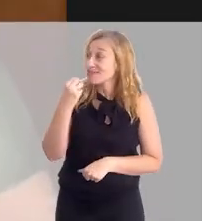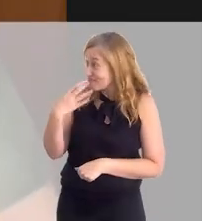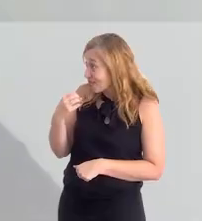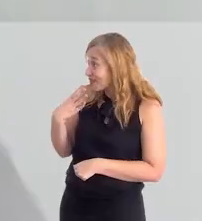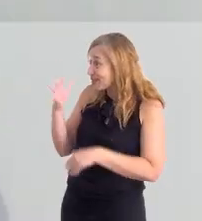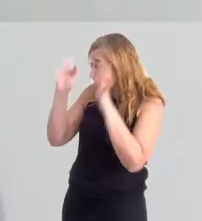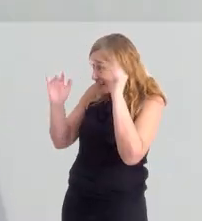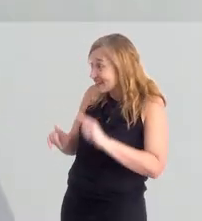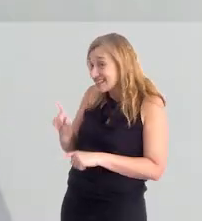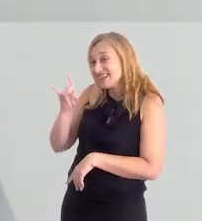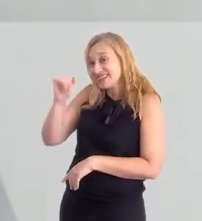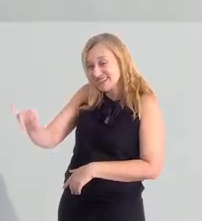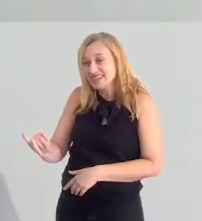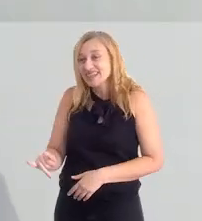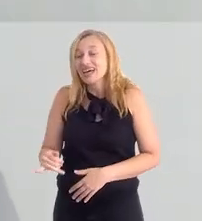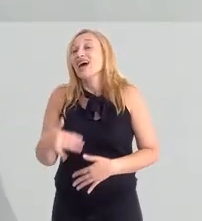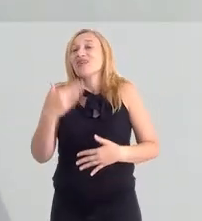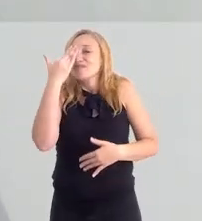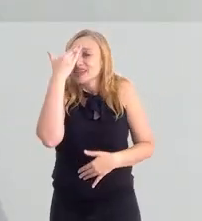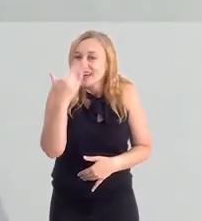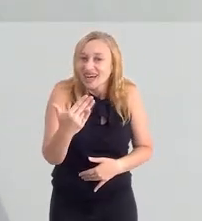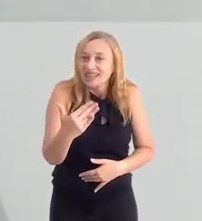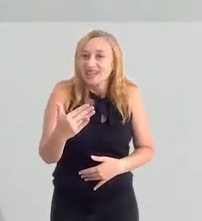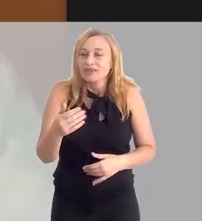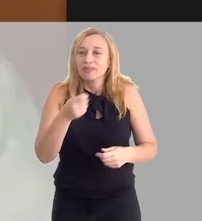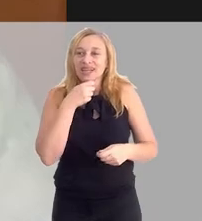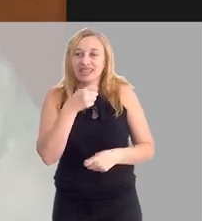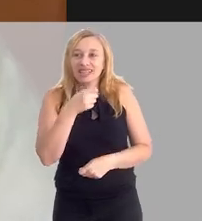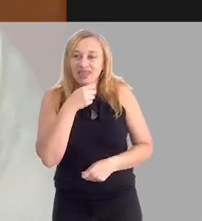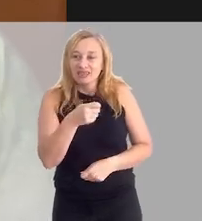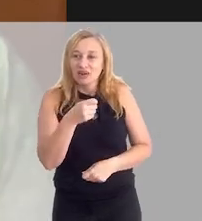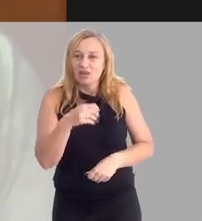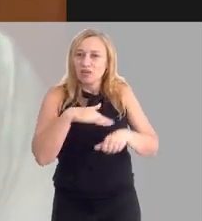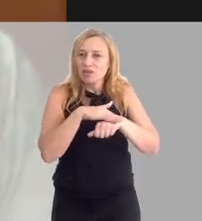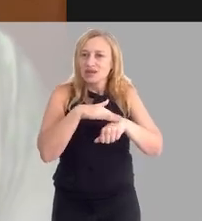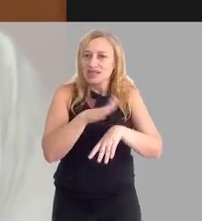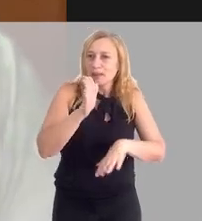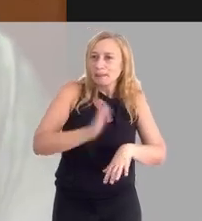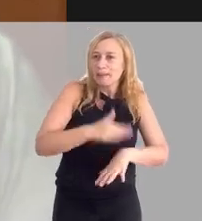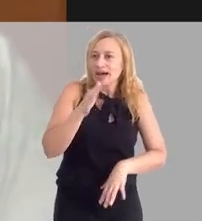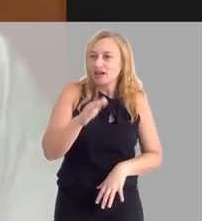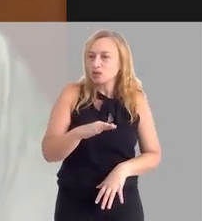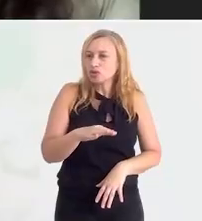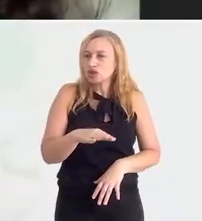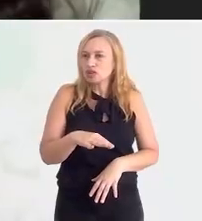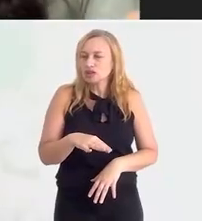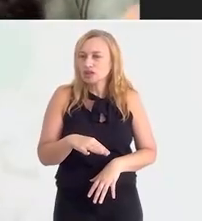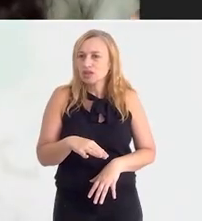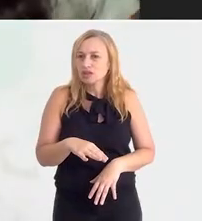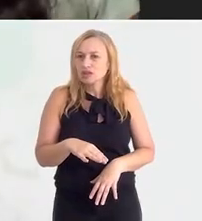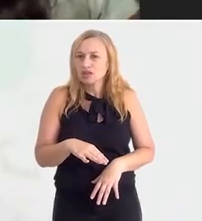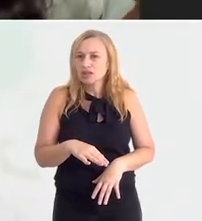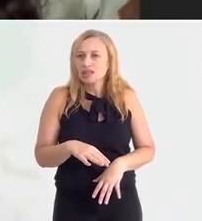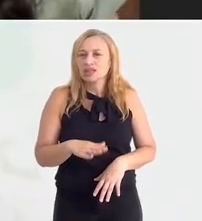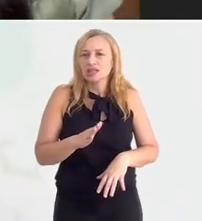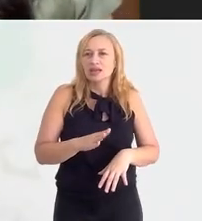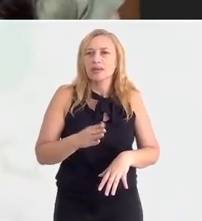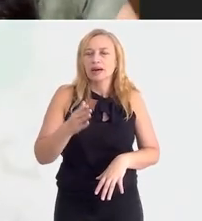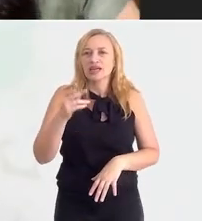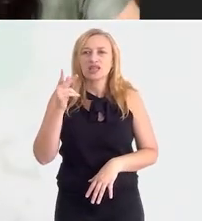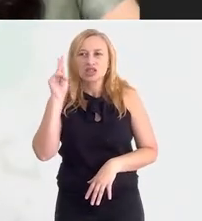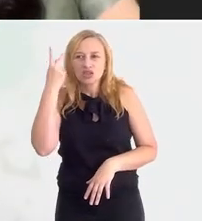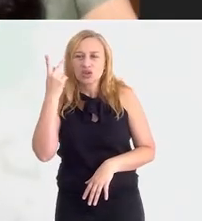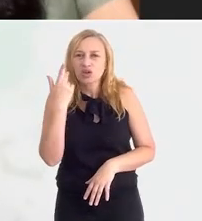bom. Fico feliz, Daniela. Super obrigada pela entrevista. Vamos conversar mais vezes. Quero Com saber de mais certeza. histórias